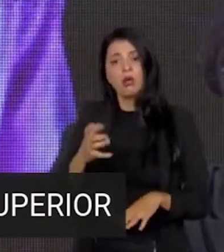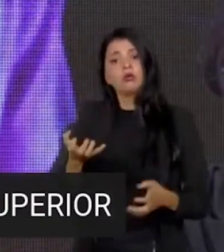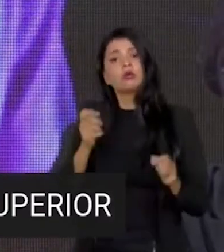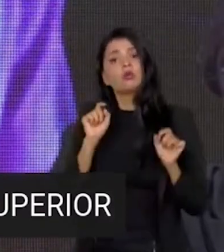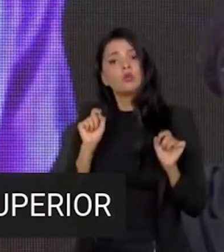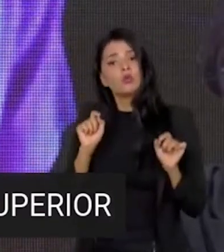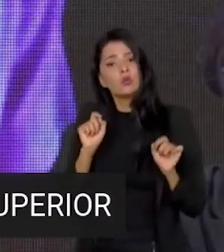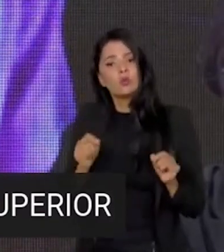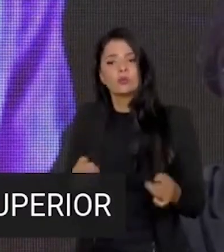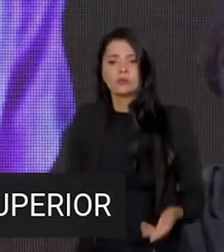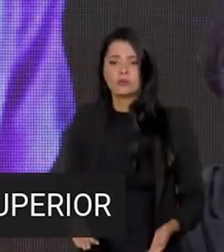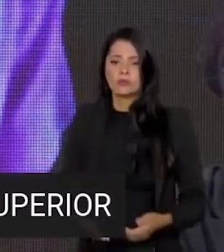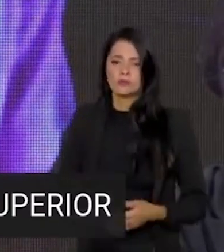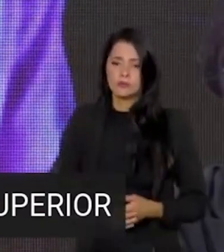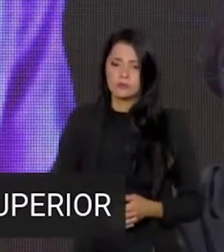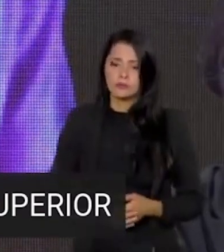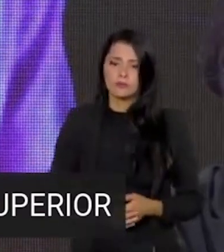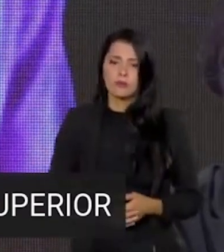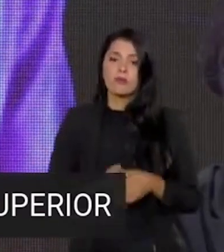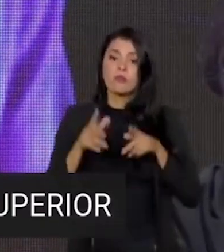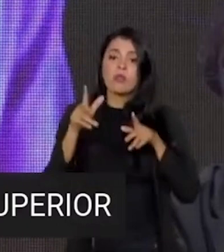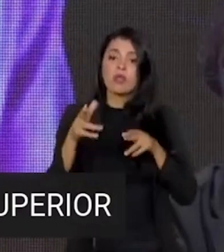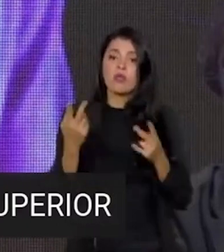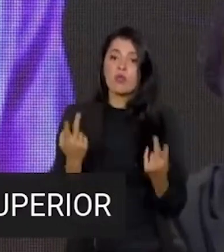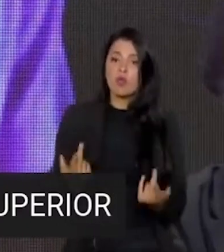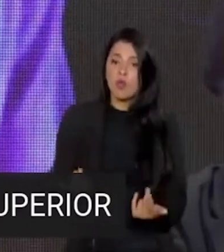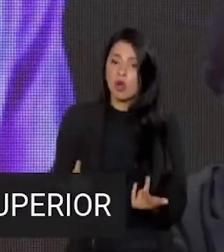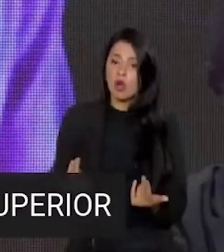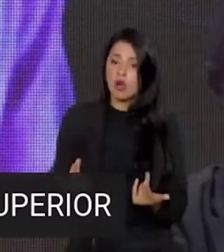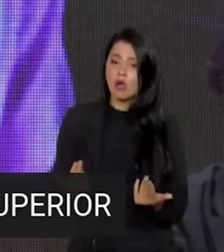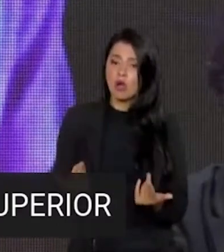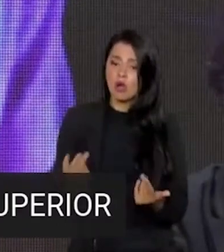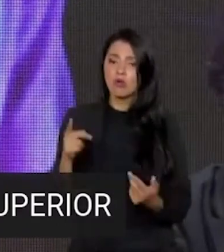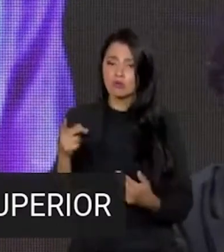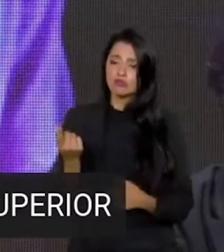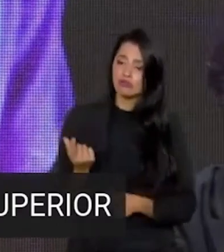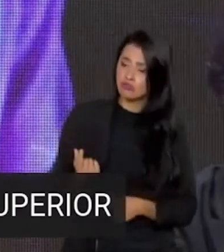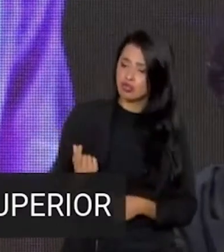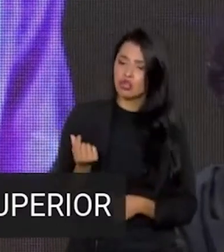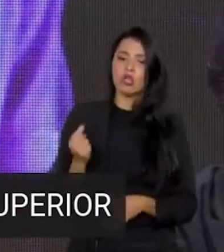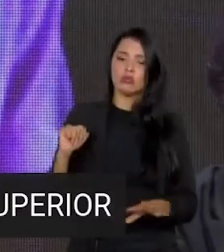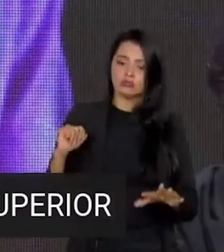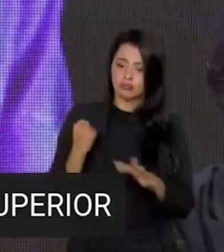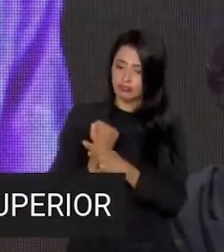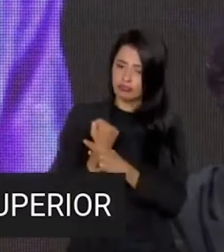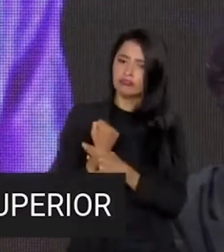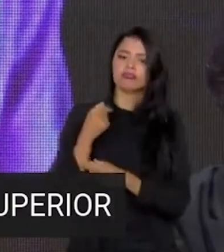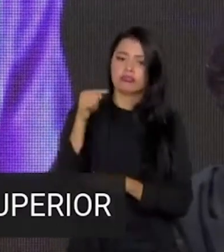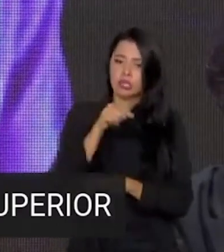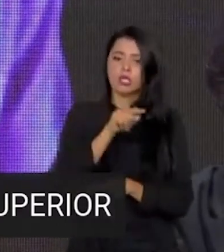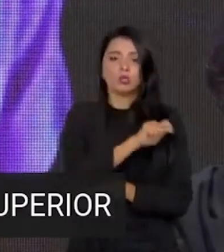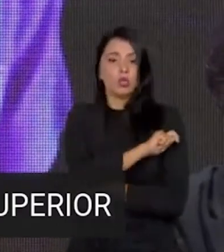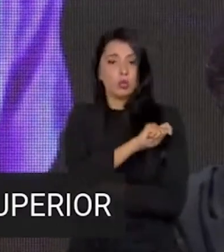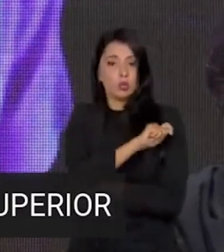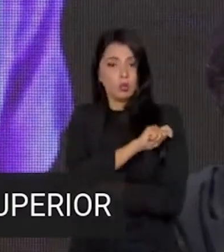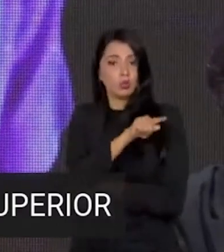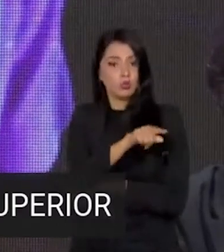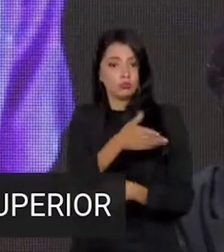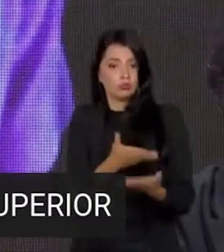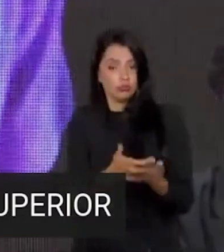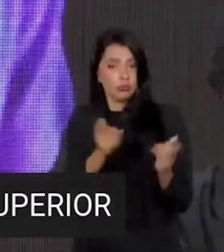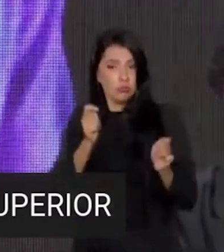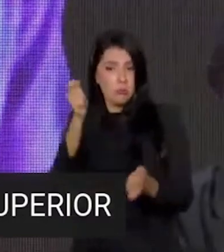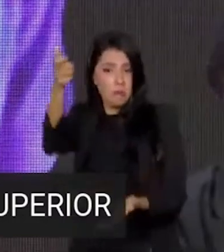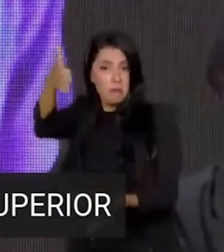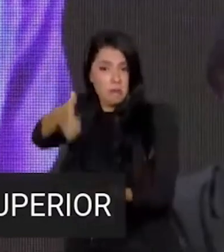quer é, da mesma forma que o dinheiro garante que o estudante que possa pagar uma